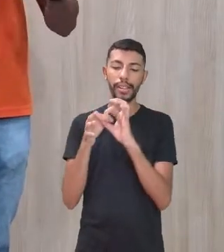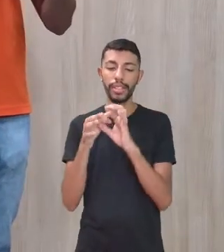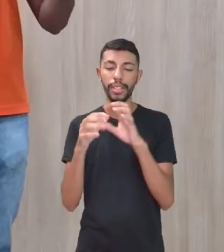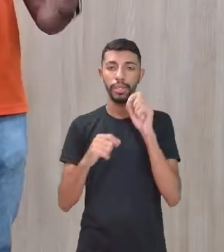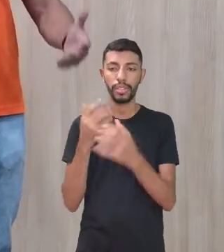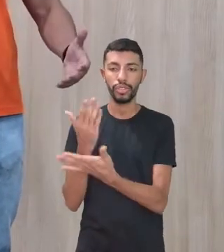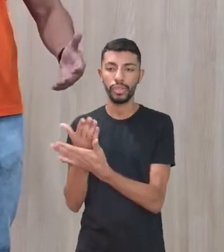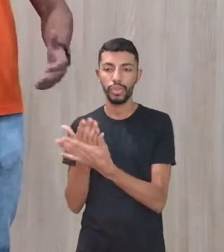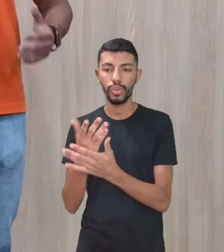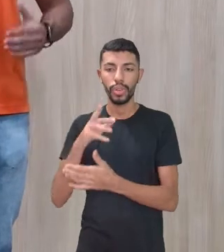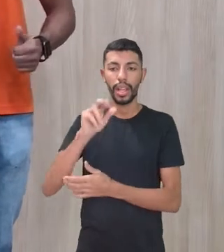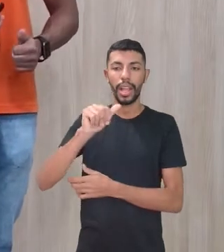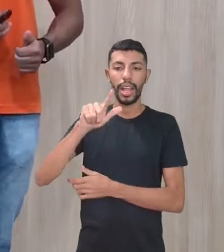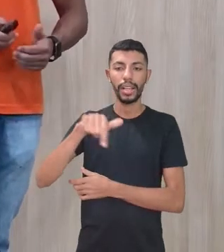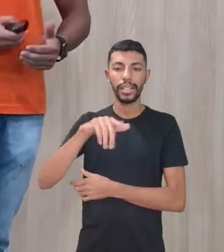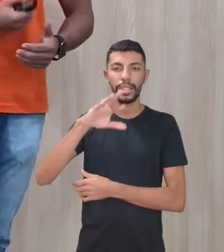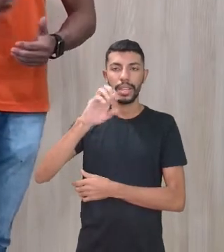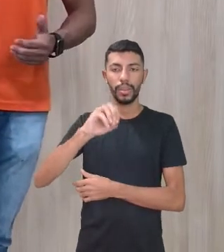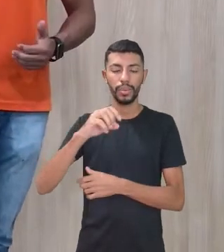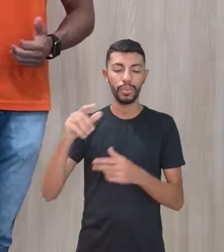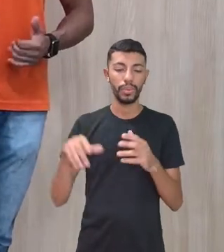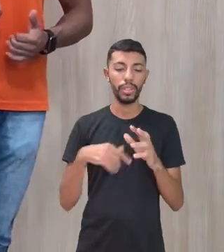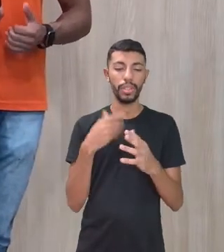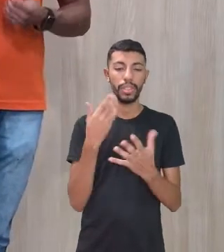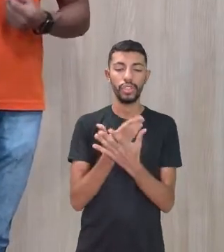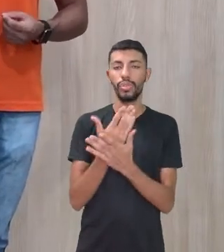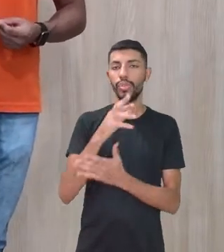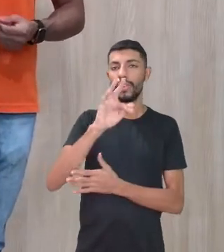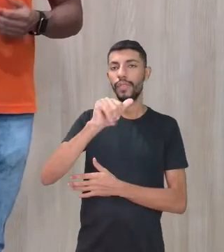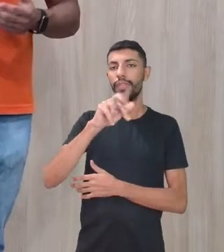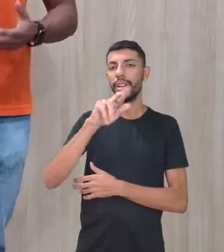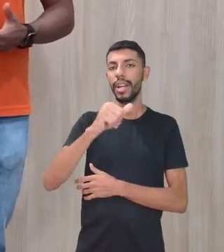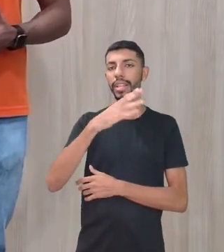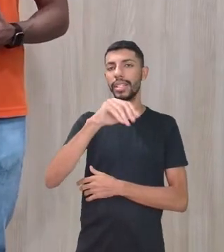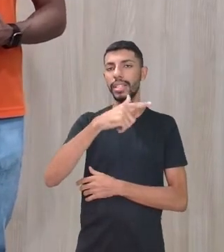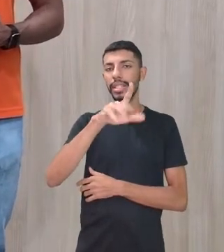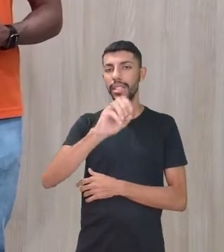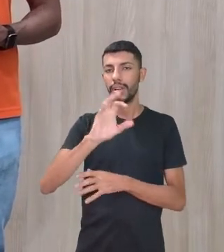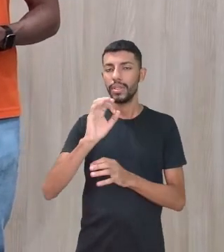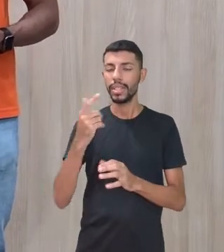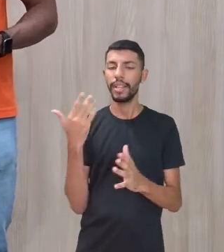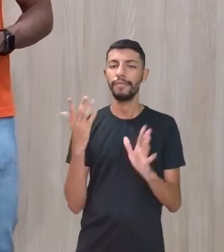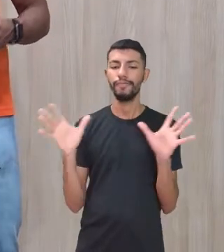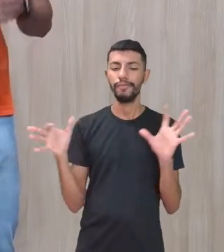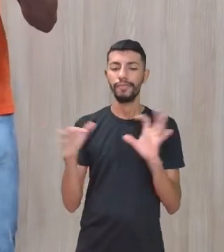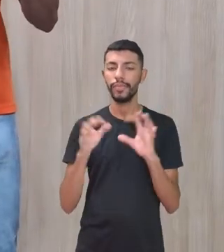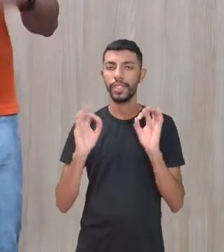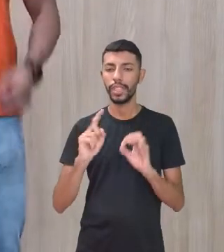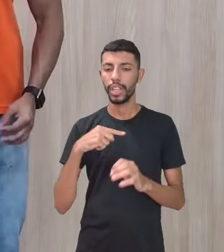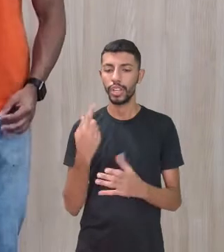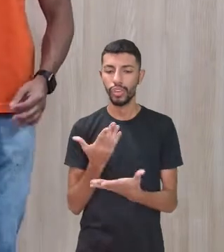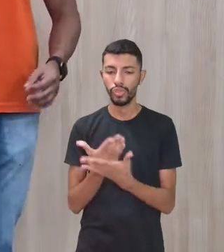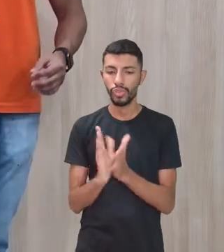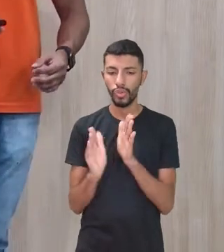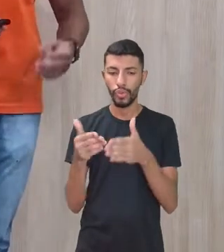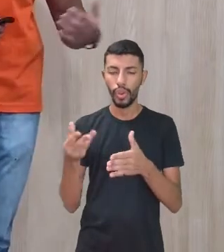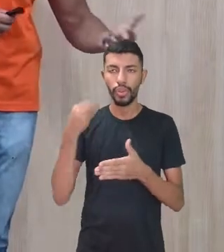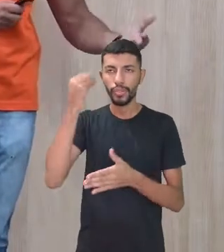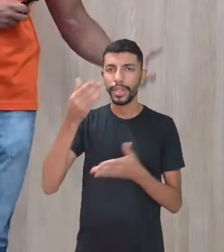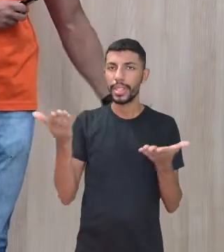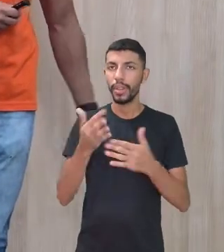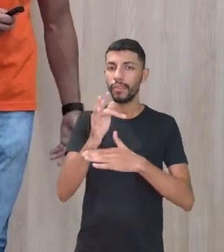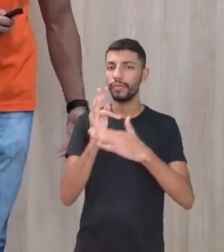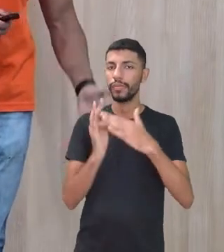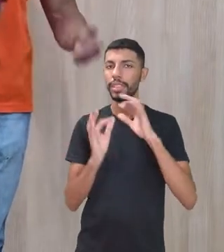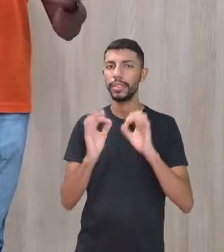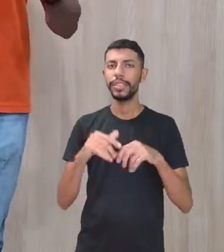de proporção, para também com o estudo de fração que estamos vivenciando, certo? Então, fica ligadinho na nossa aula